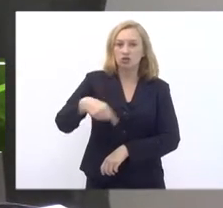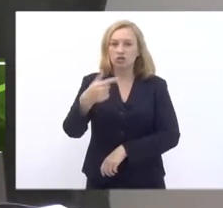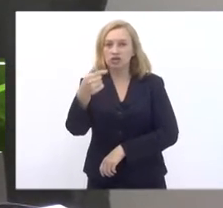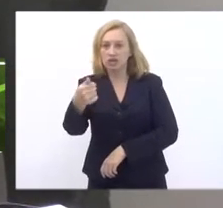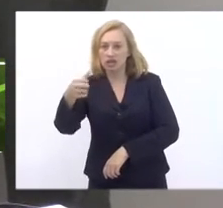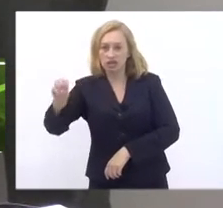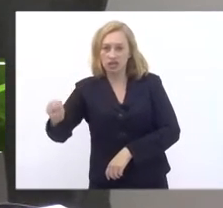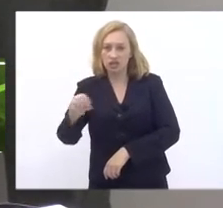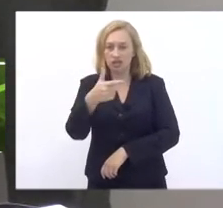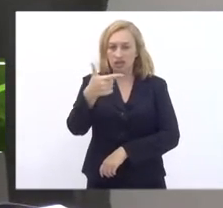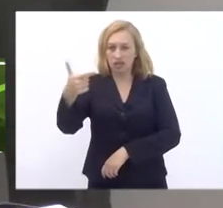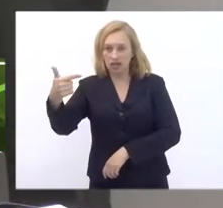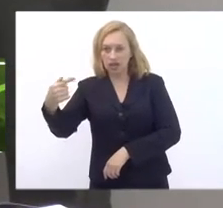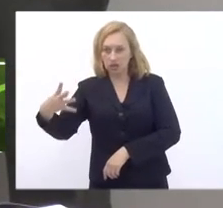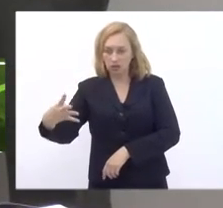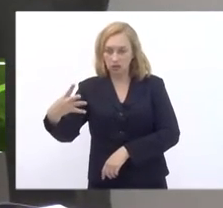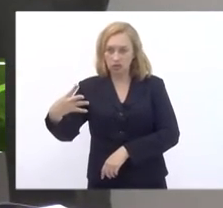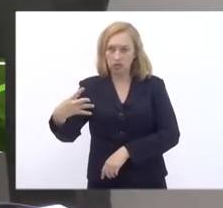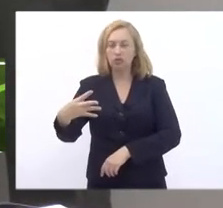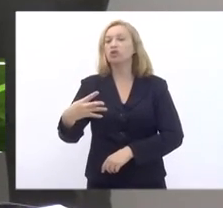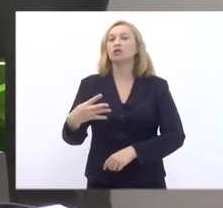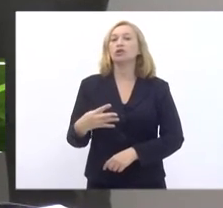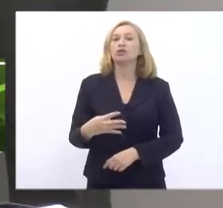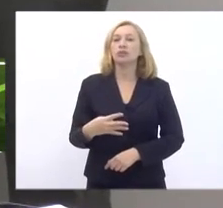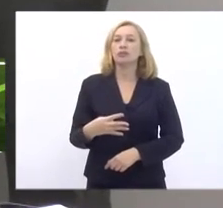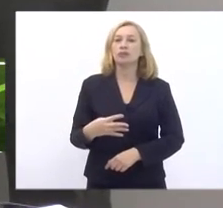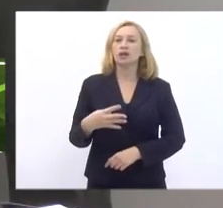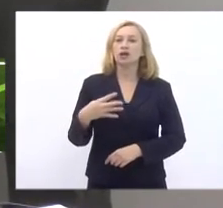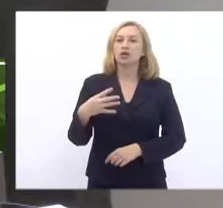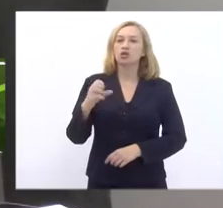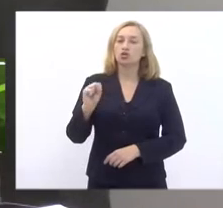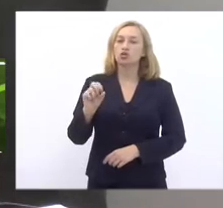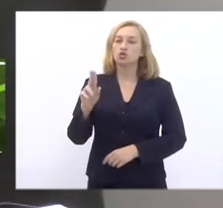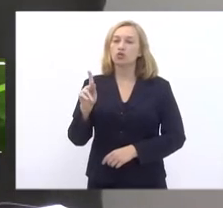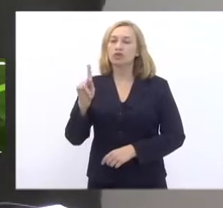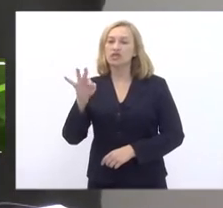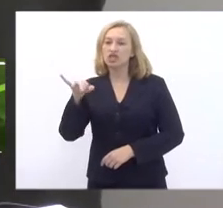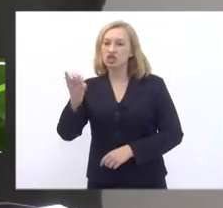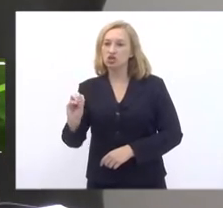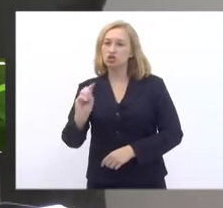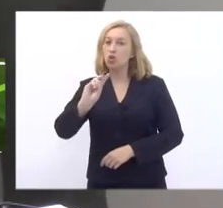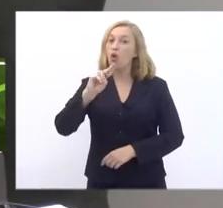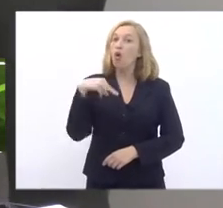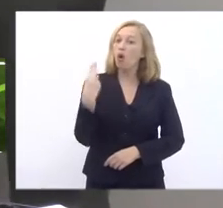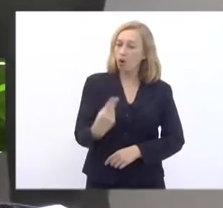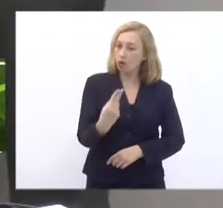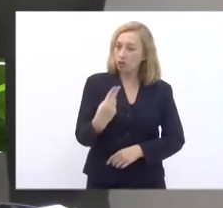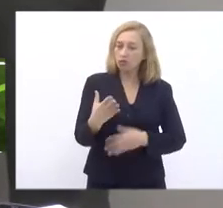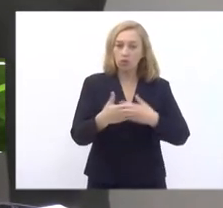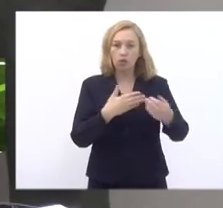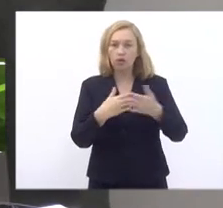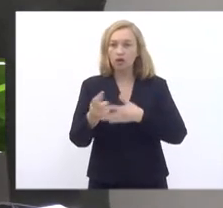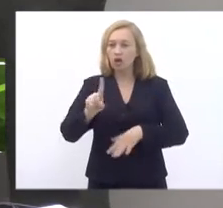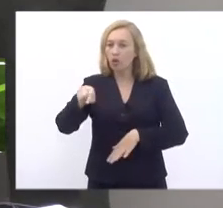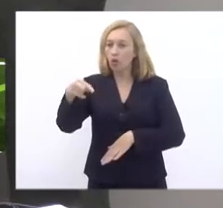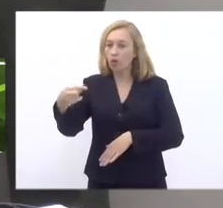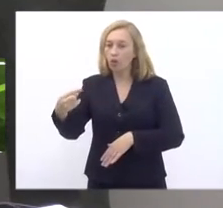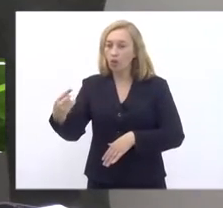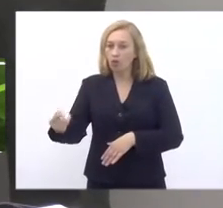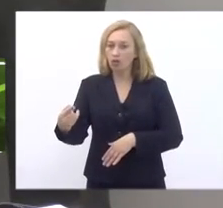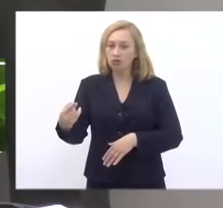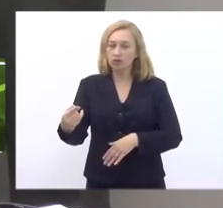de 14. Proporcionar subsídio ou qualquer outra fórmula